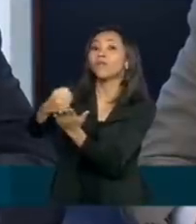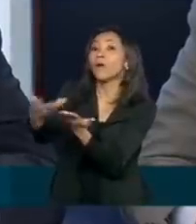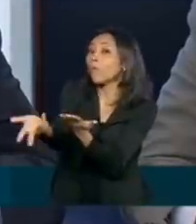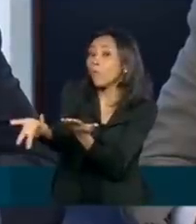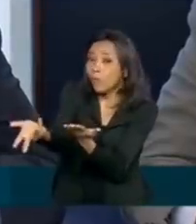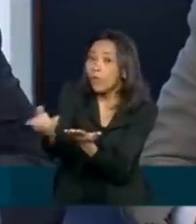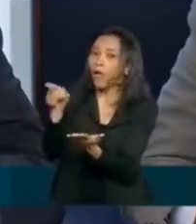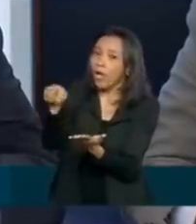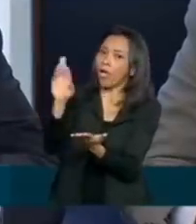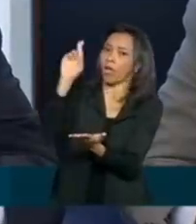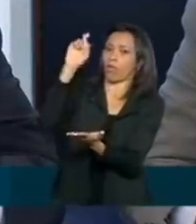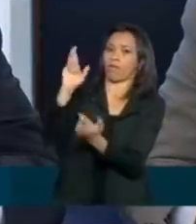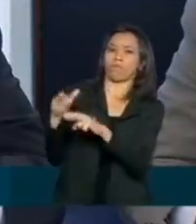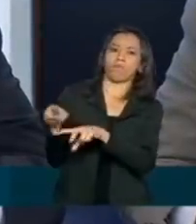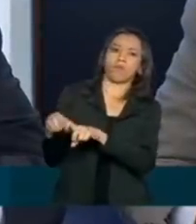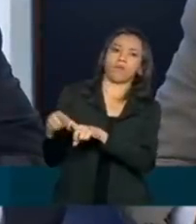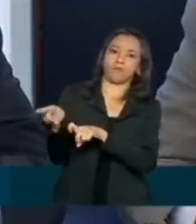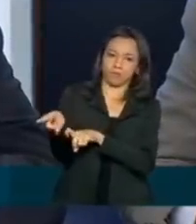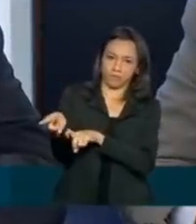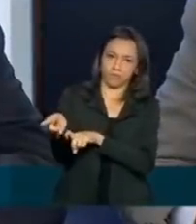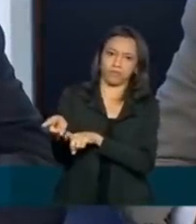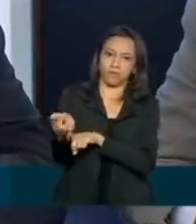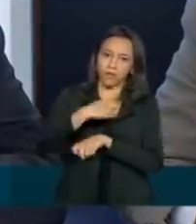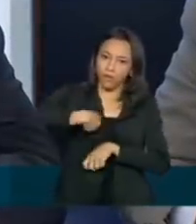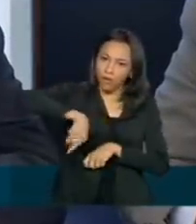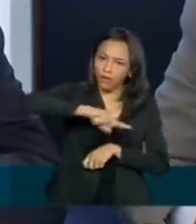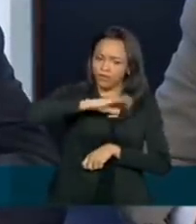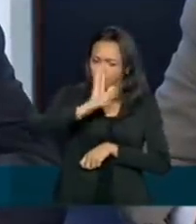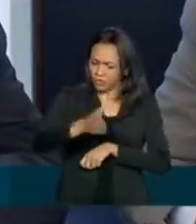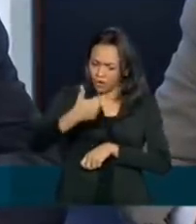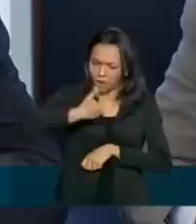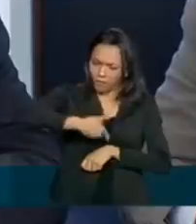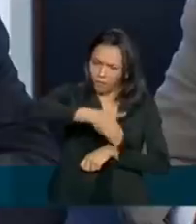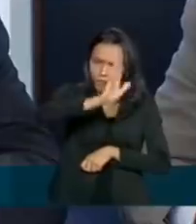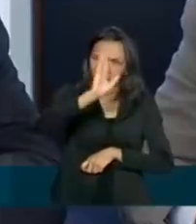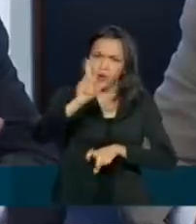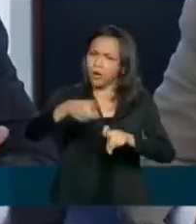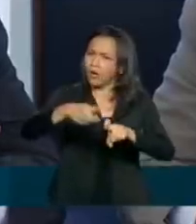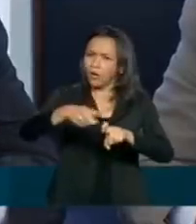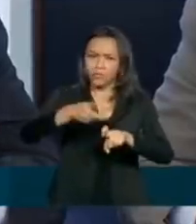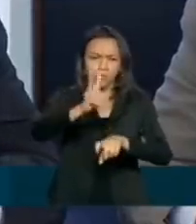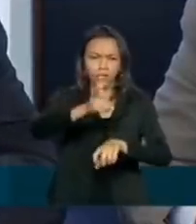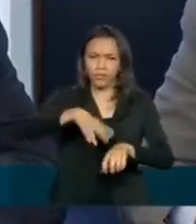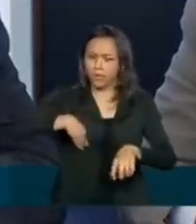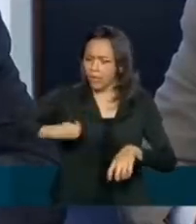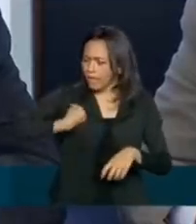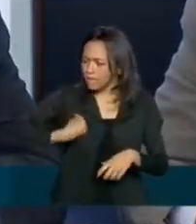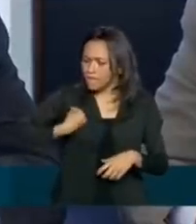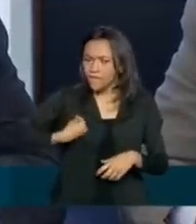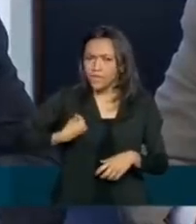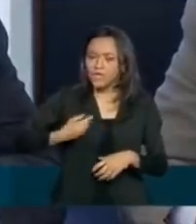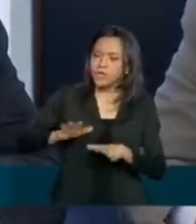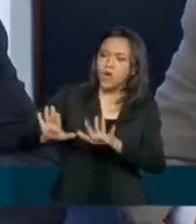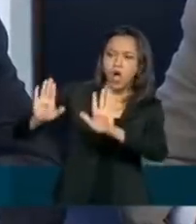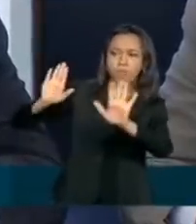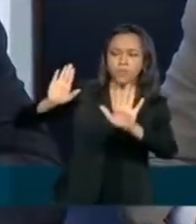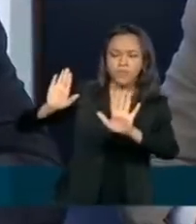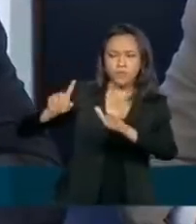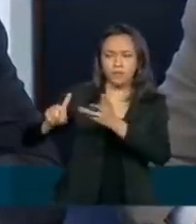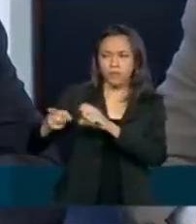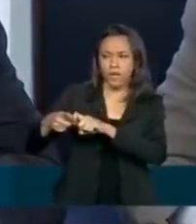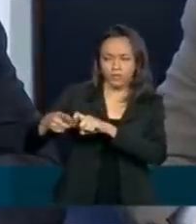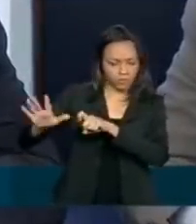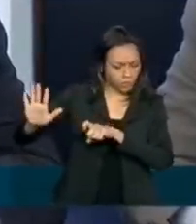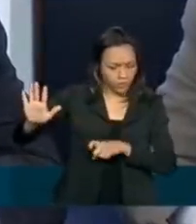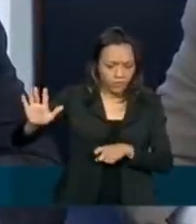Essa prescrição é do médico. Nós todos já fomos aos médicos a vida inteira. Nunca questionamos um diagnóstico. Nunca